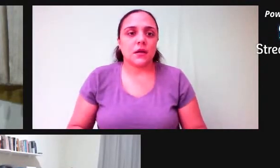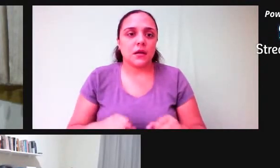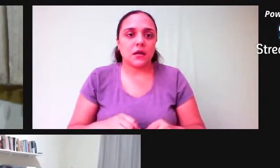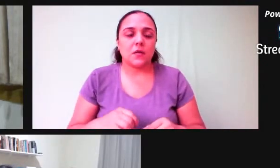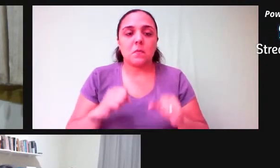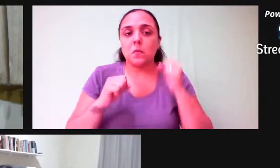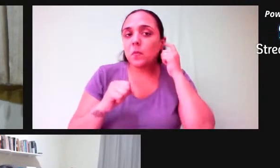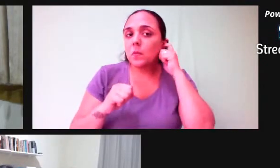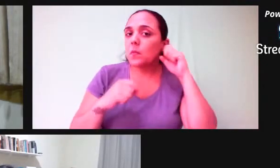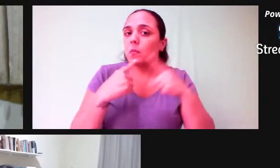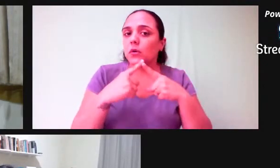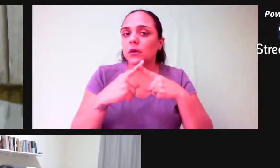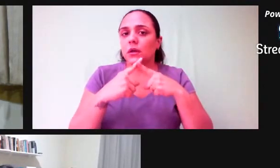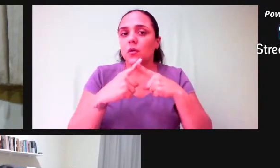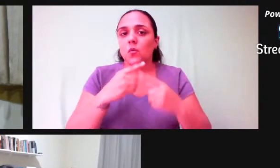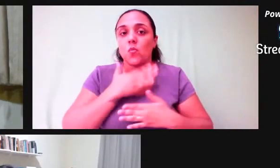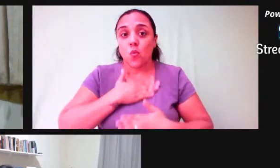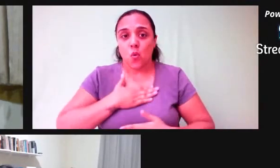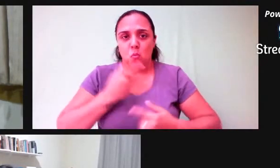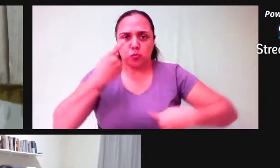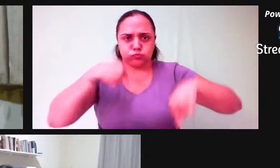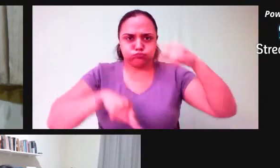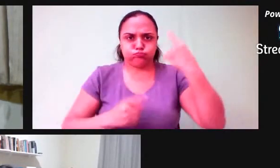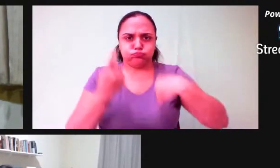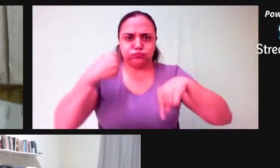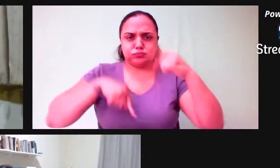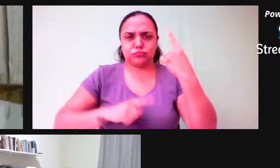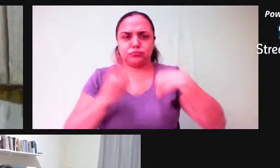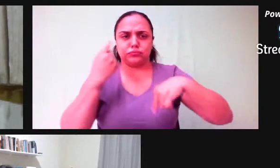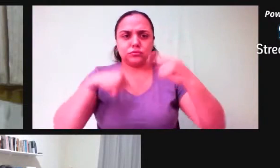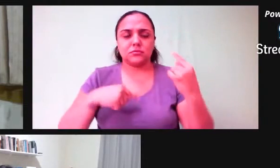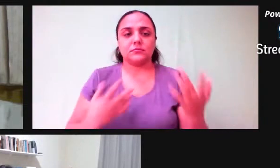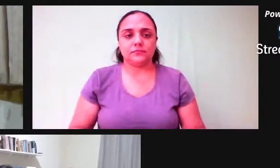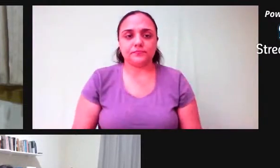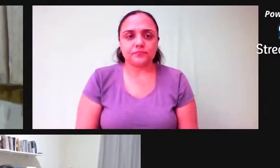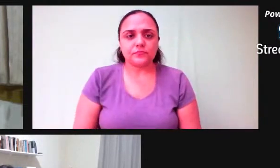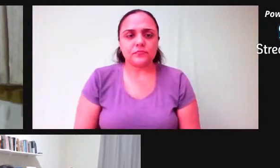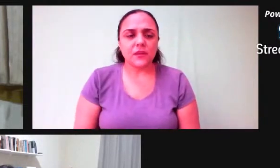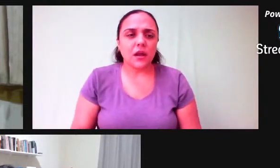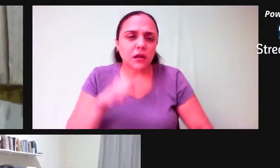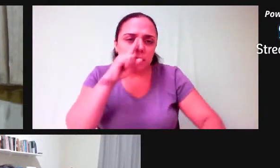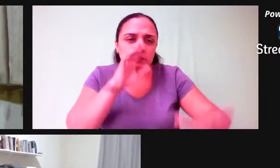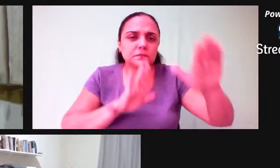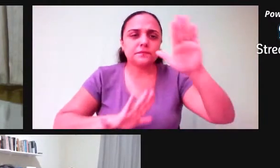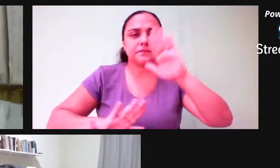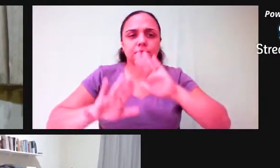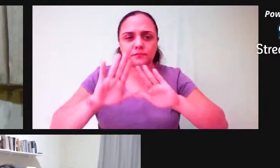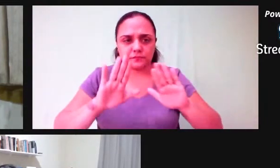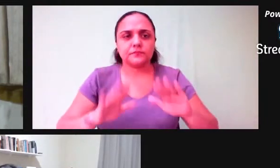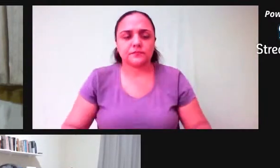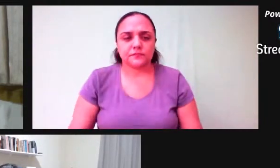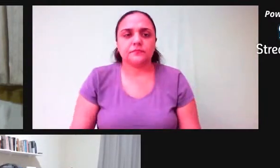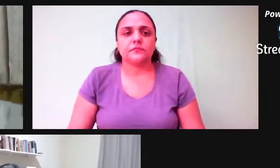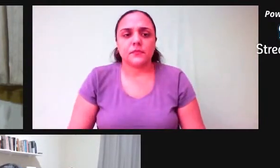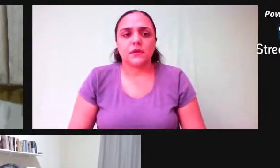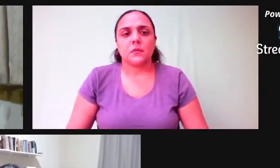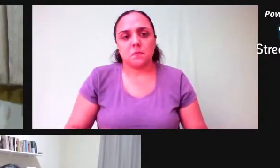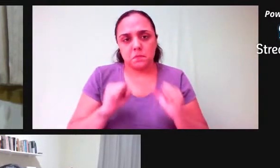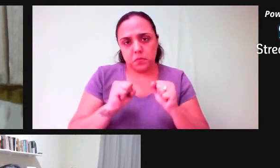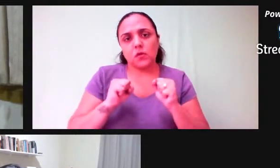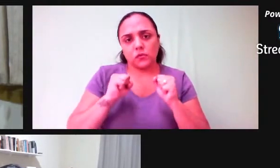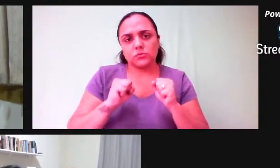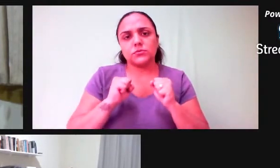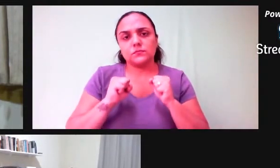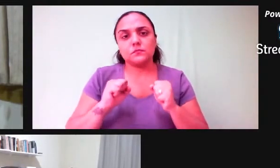que nosso organismo vai ter que metabolizar e excretar. Então, quem vai ter mais sensibilidade, logicamente, vai ter essa